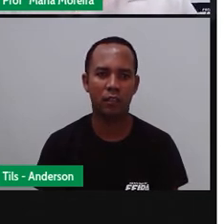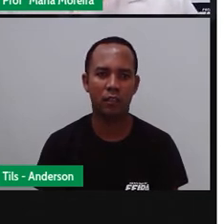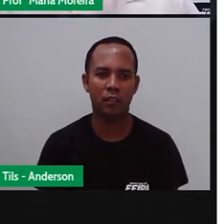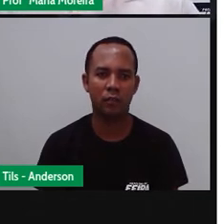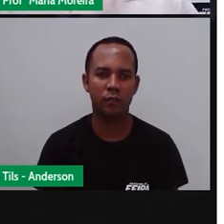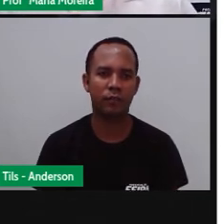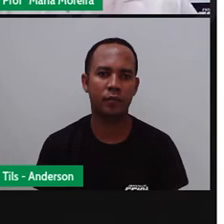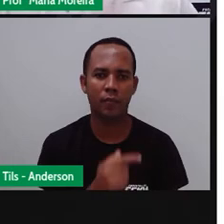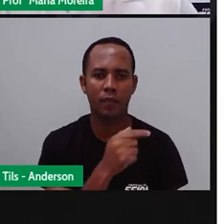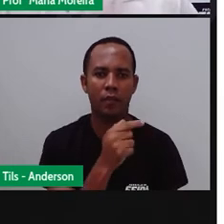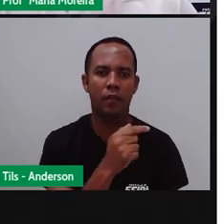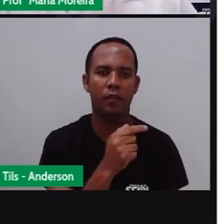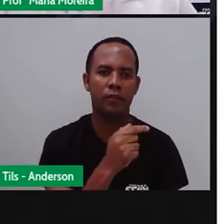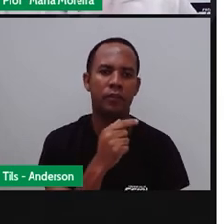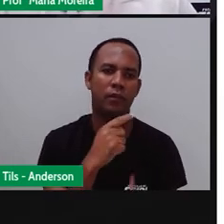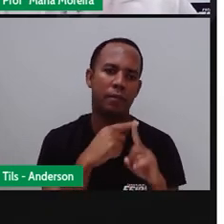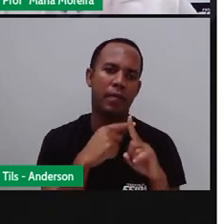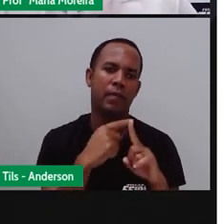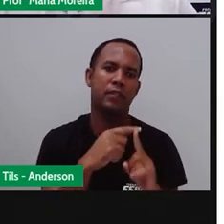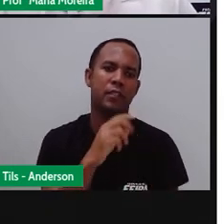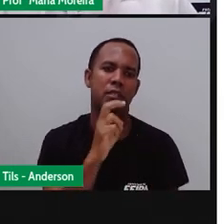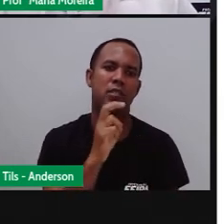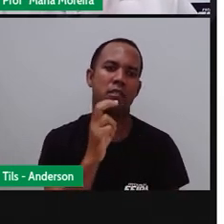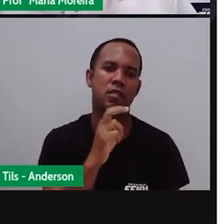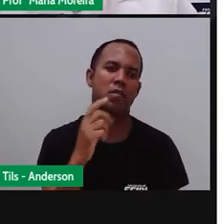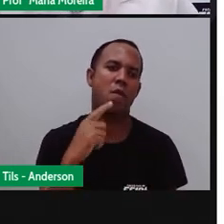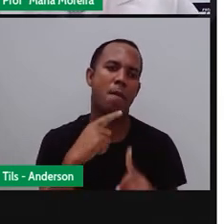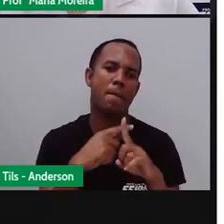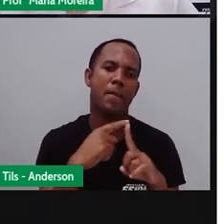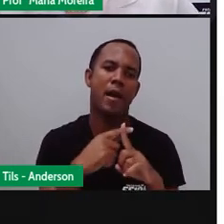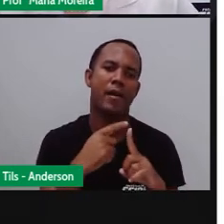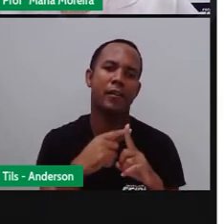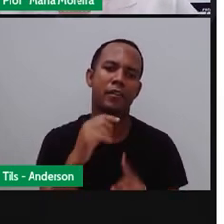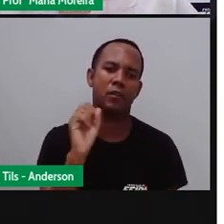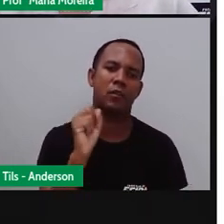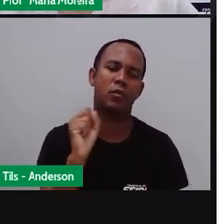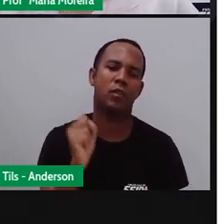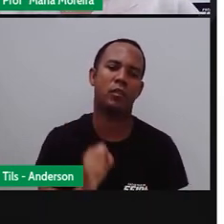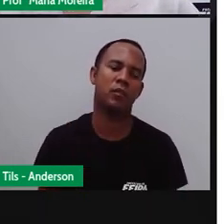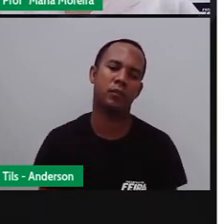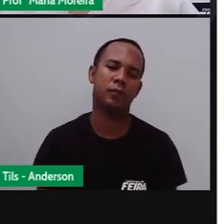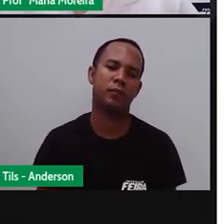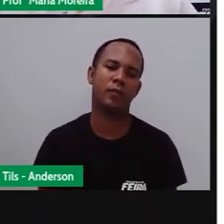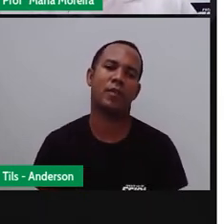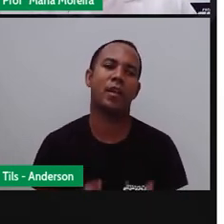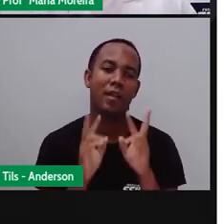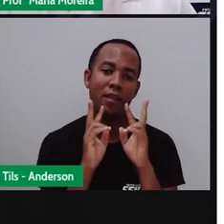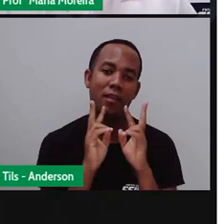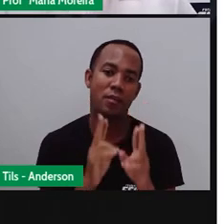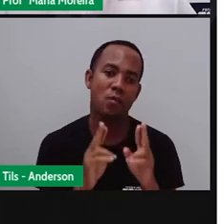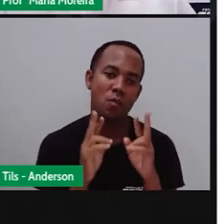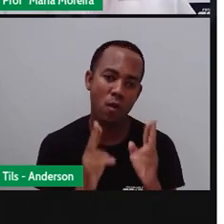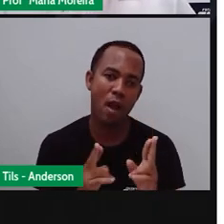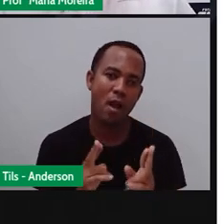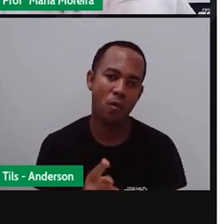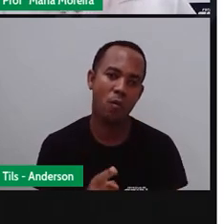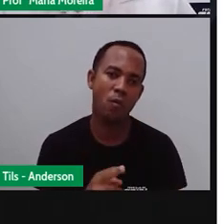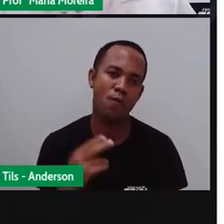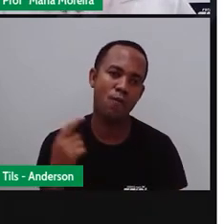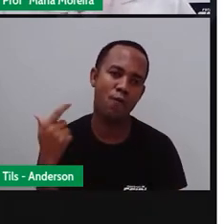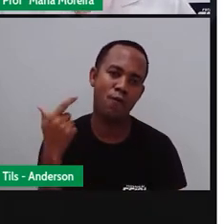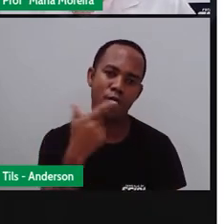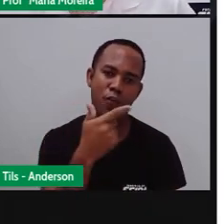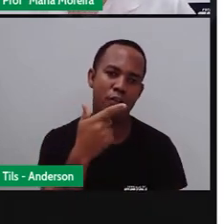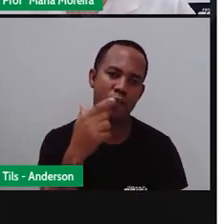Uma recolheu 7, não foi isso? A outra recolheu 5 e a outra recolheu 8.